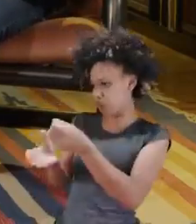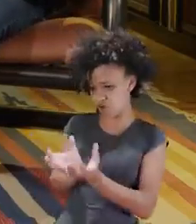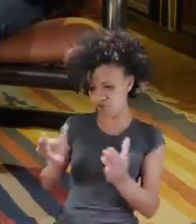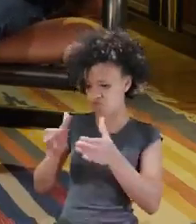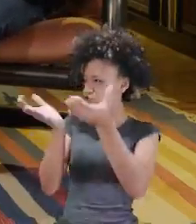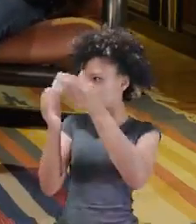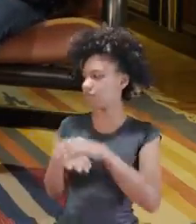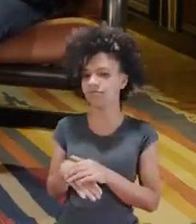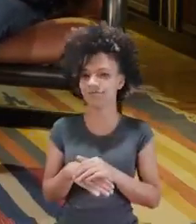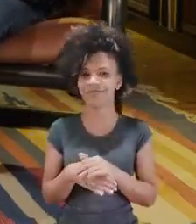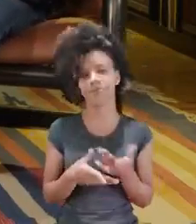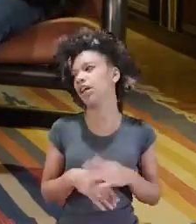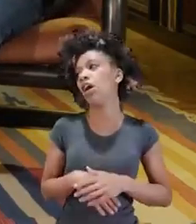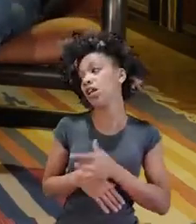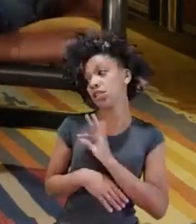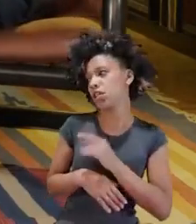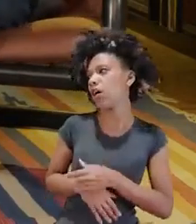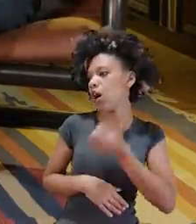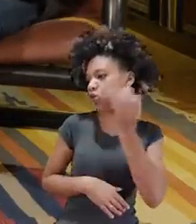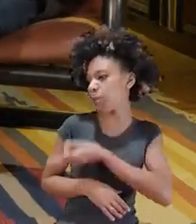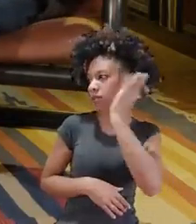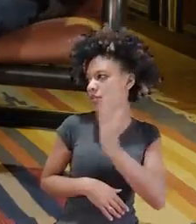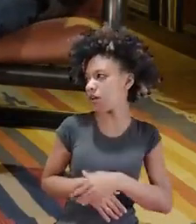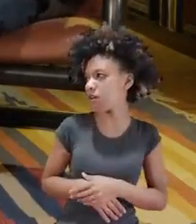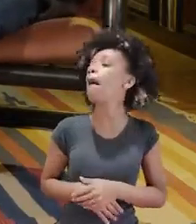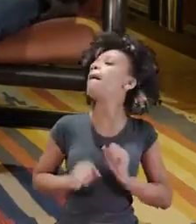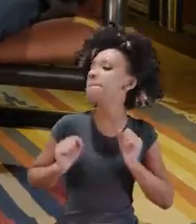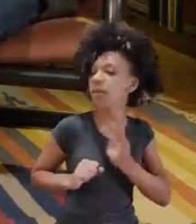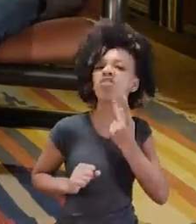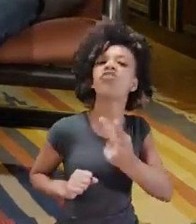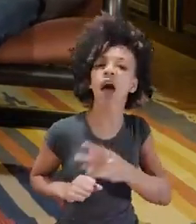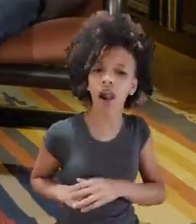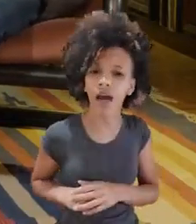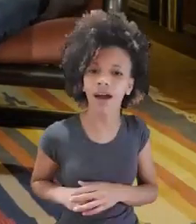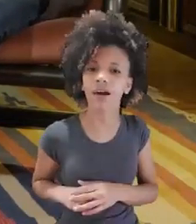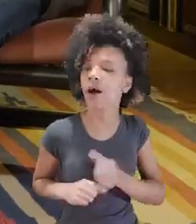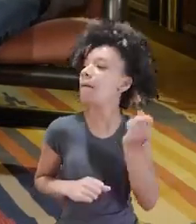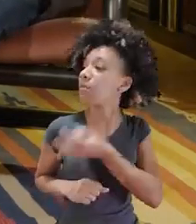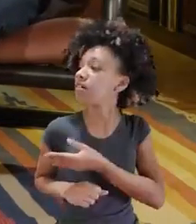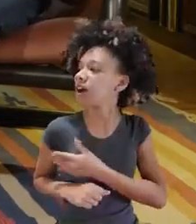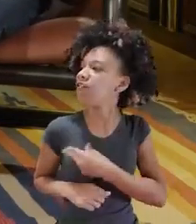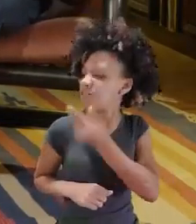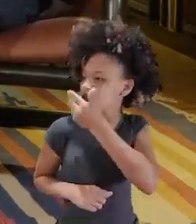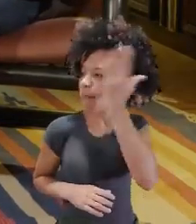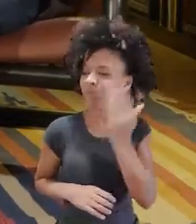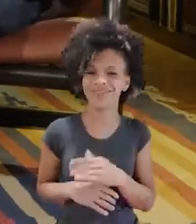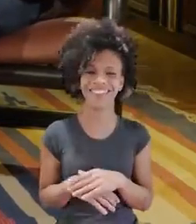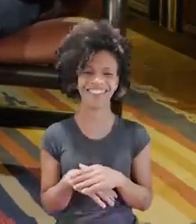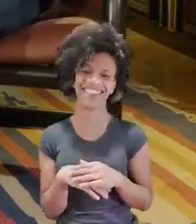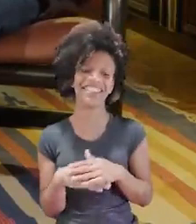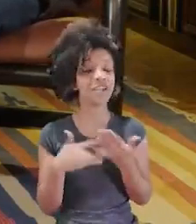toma É verdade não me deu um copo de suco sejam minha mãe da polícia tomar no seu cu vamos falar pega um beijão aí vou fumar na frente da filha da